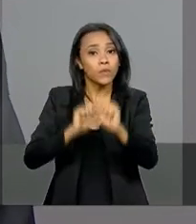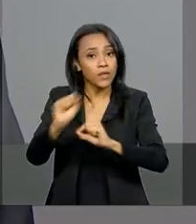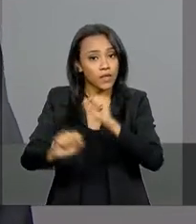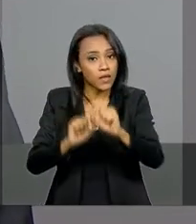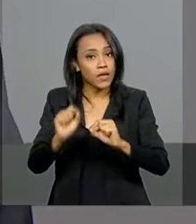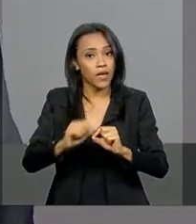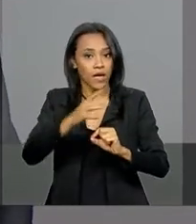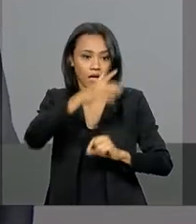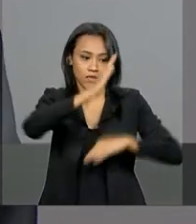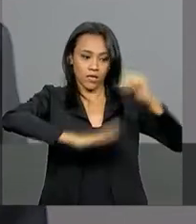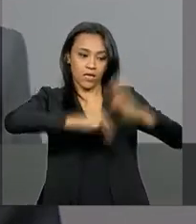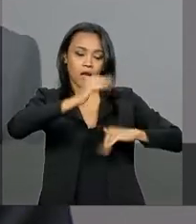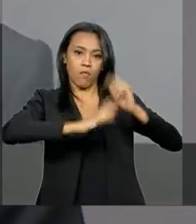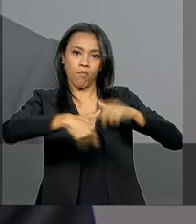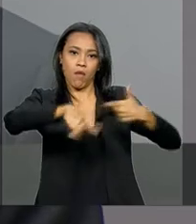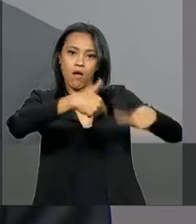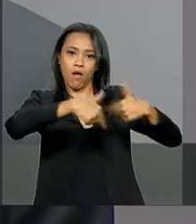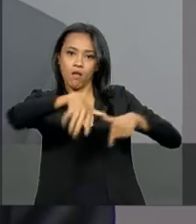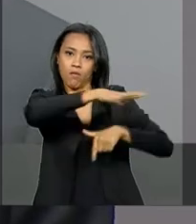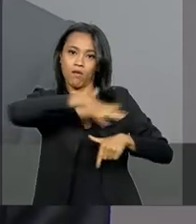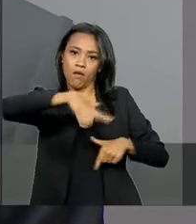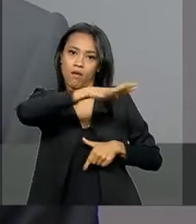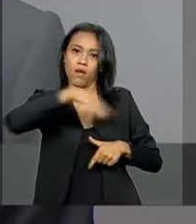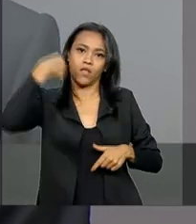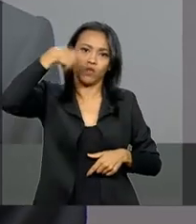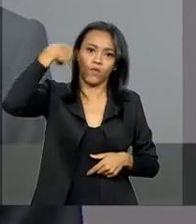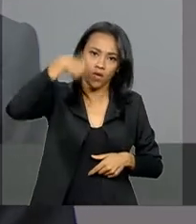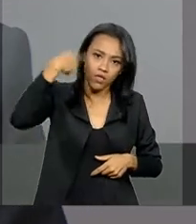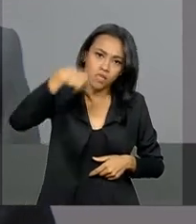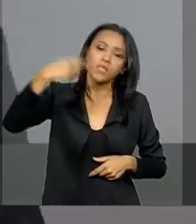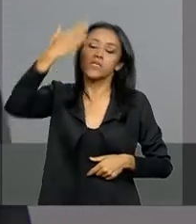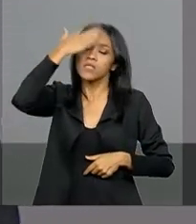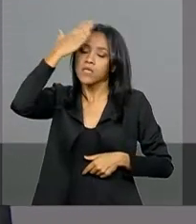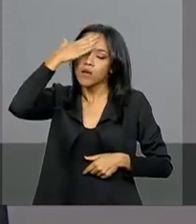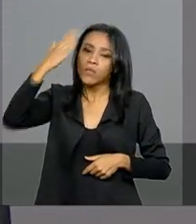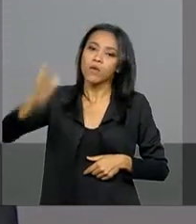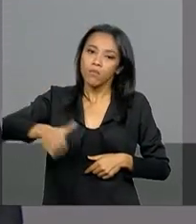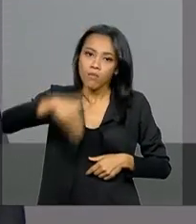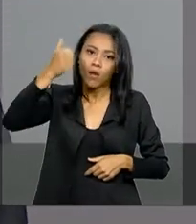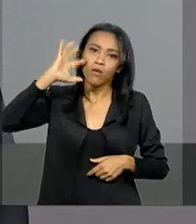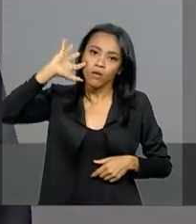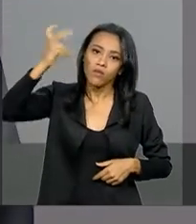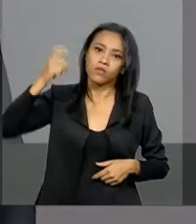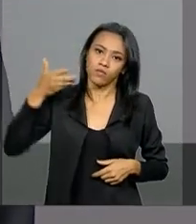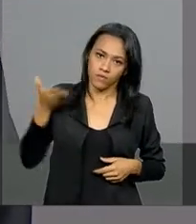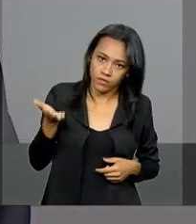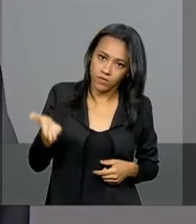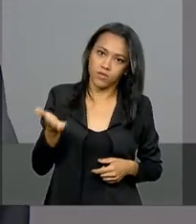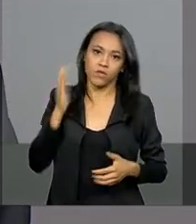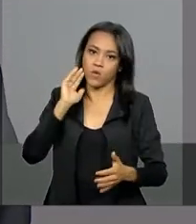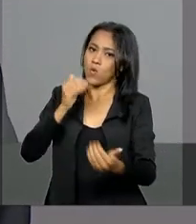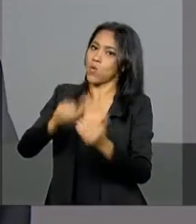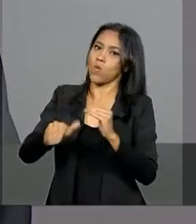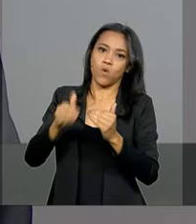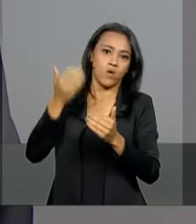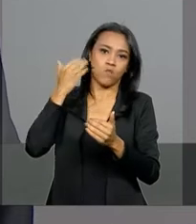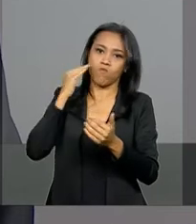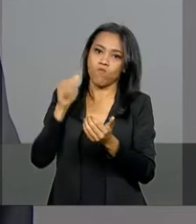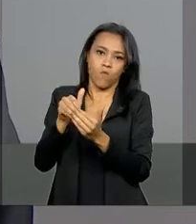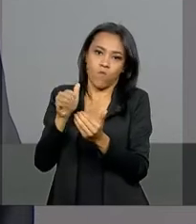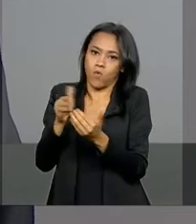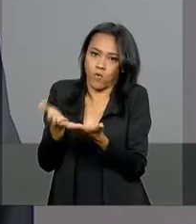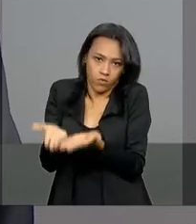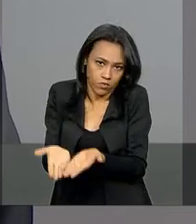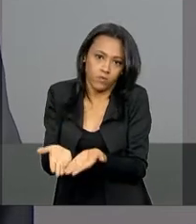do direito melhor tipificando essas condutas vir a coarctar las nesse caso